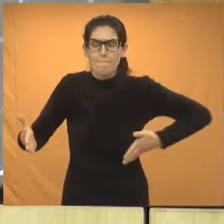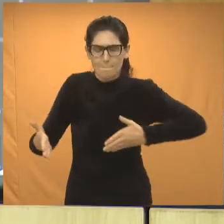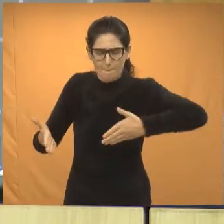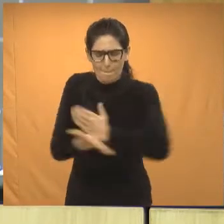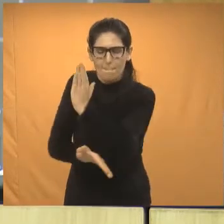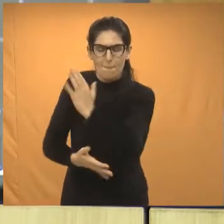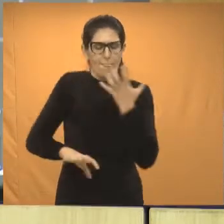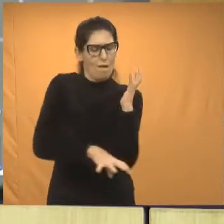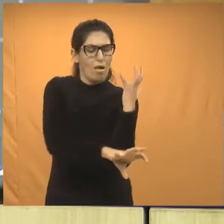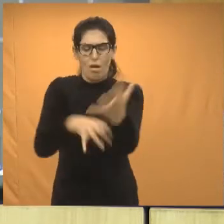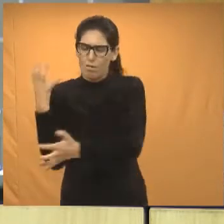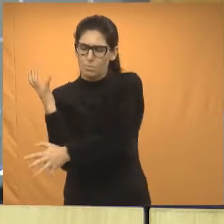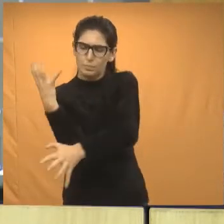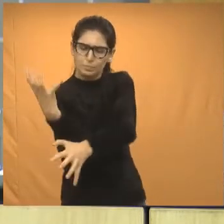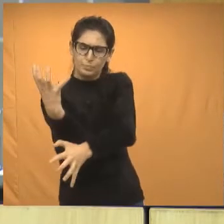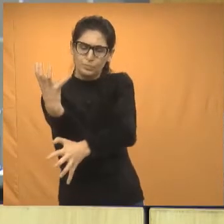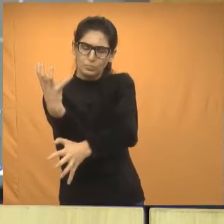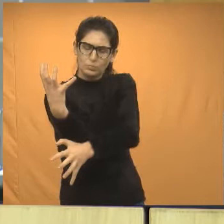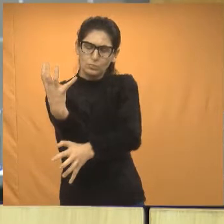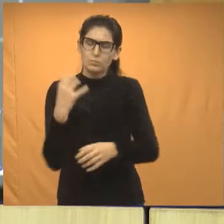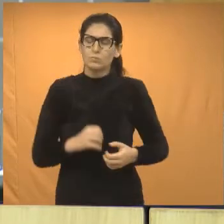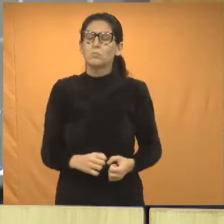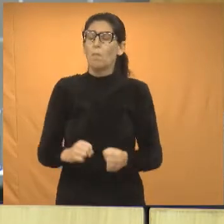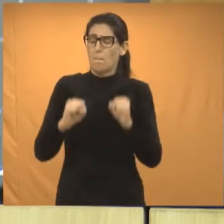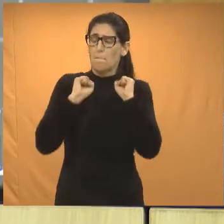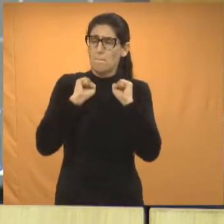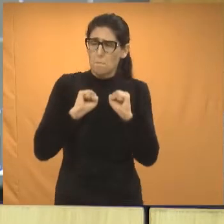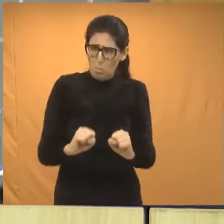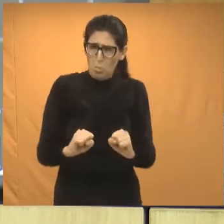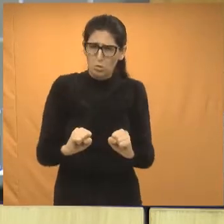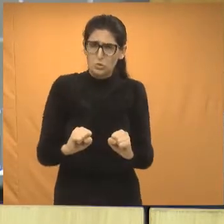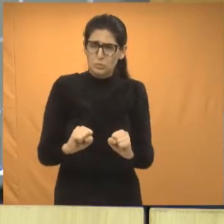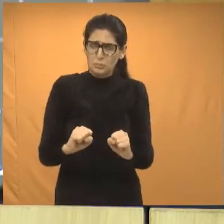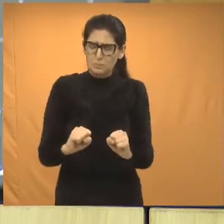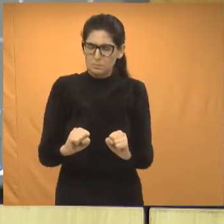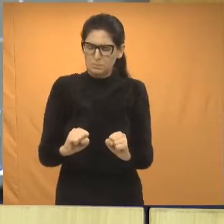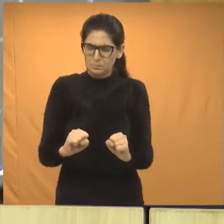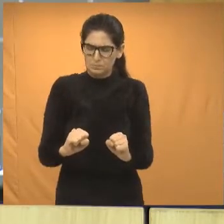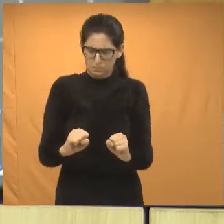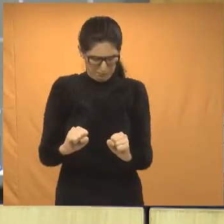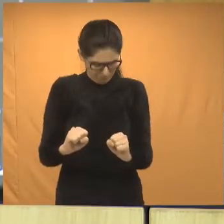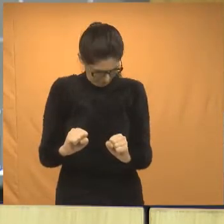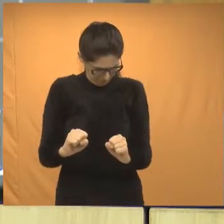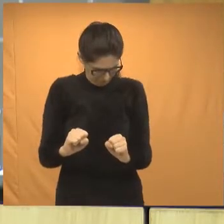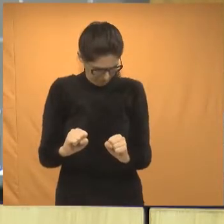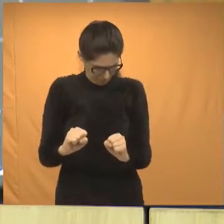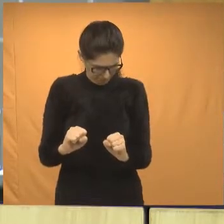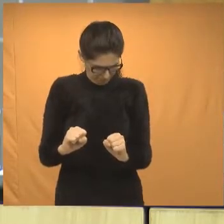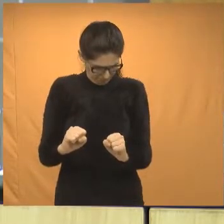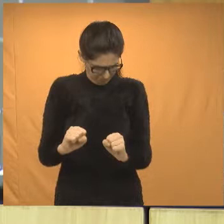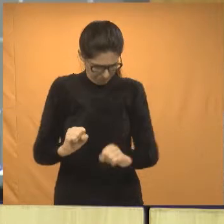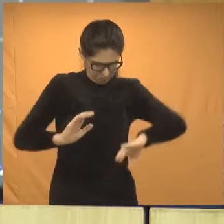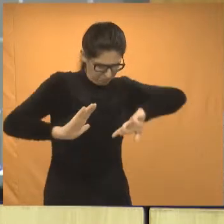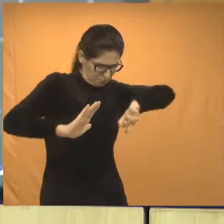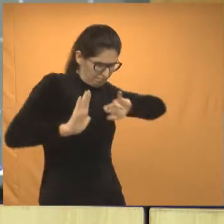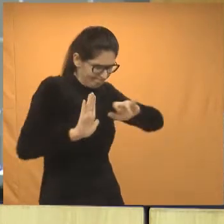Autorização ambiental que permite ao interessado, mediante o preenchimento de